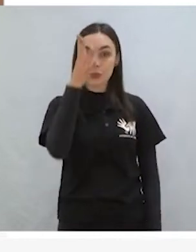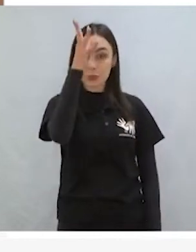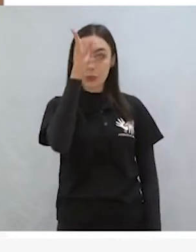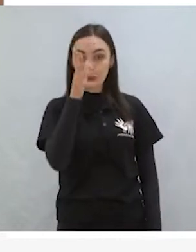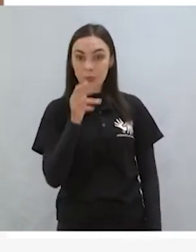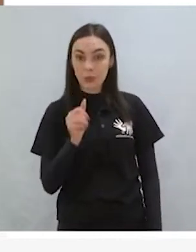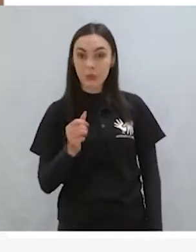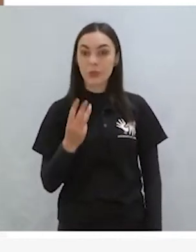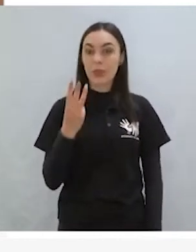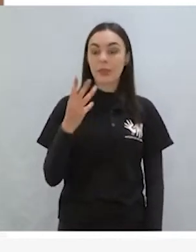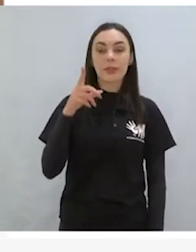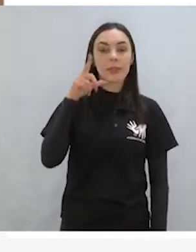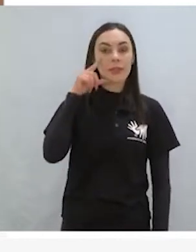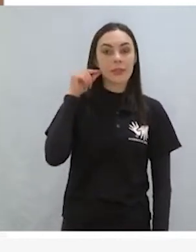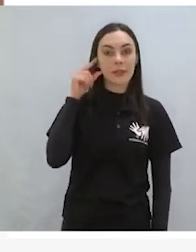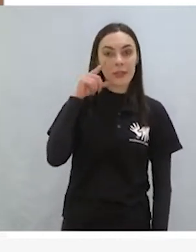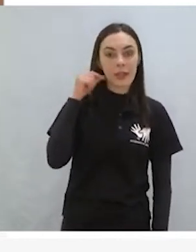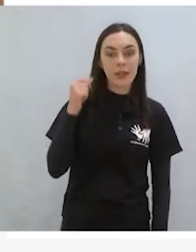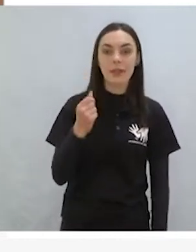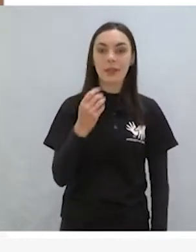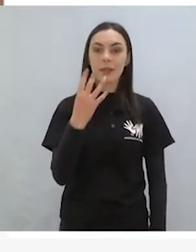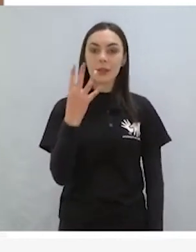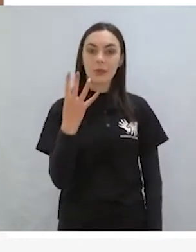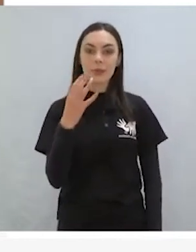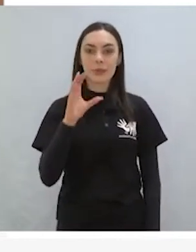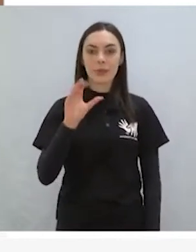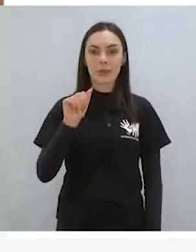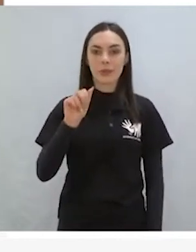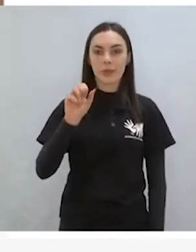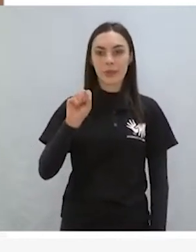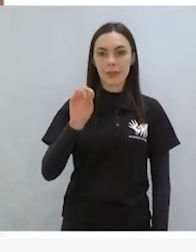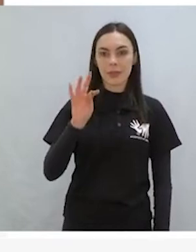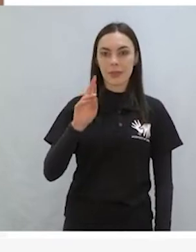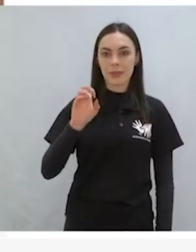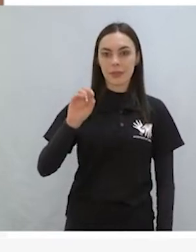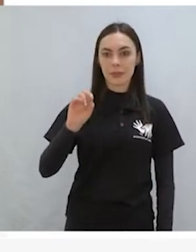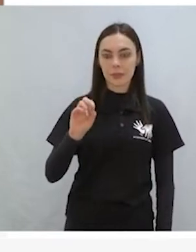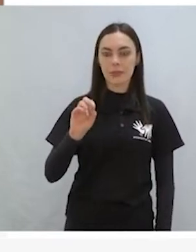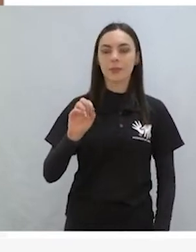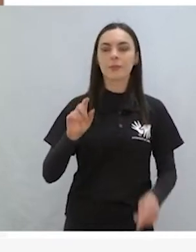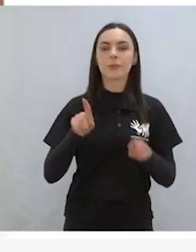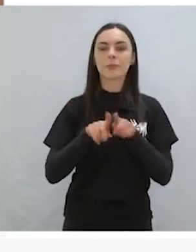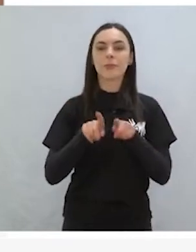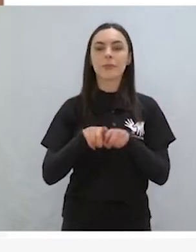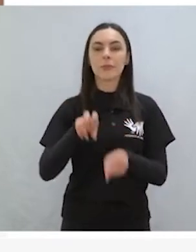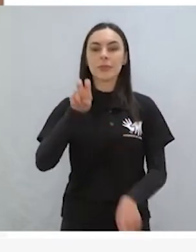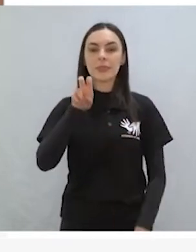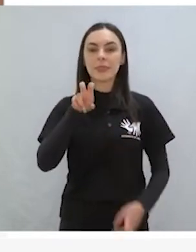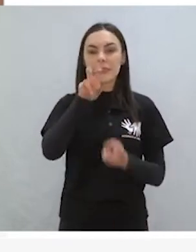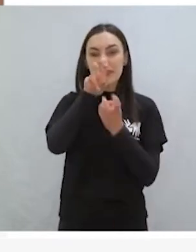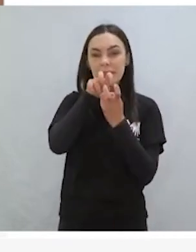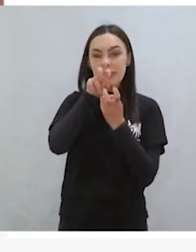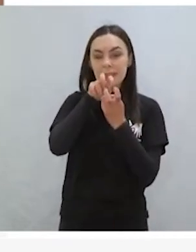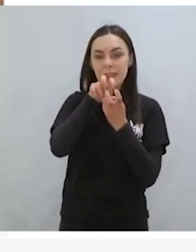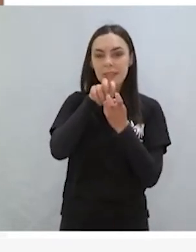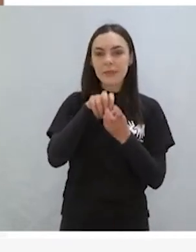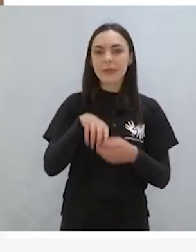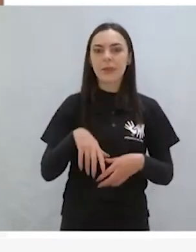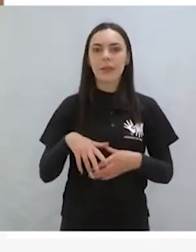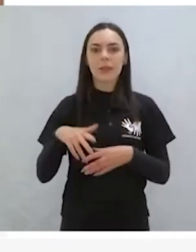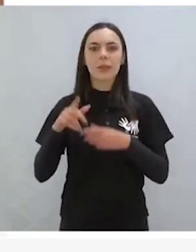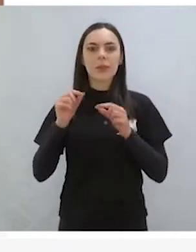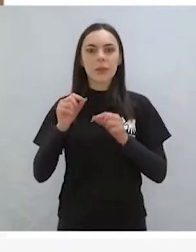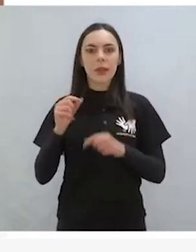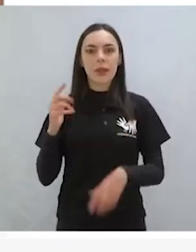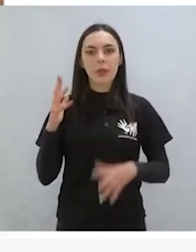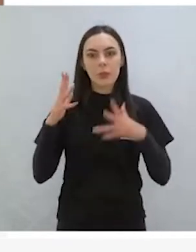duas galinhas, três gatos, quatro castores, cinco esquilos